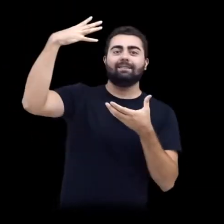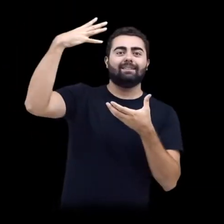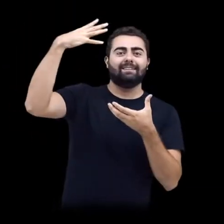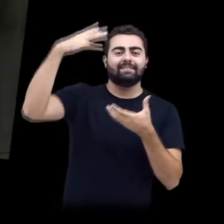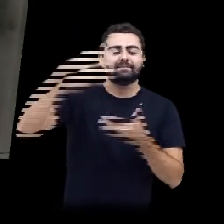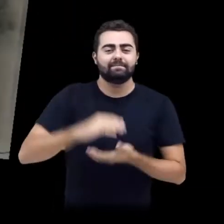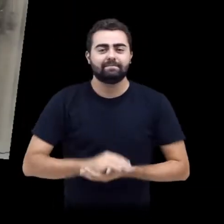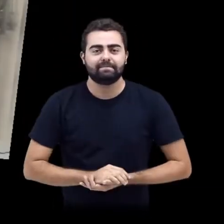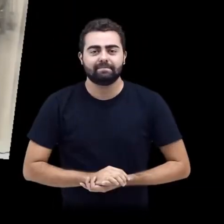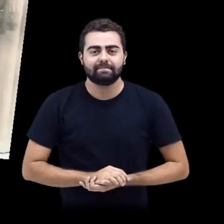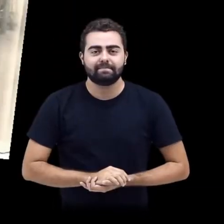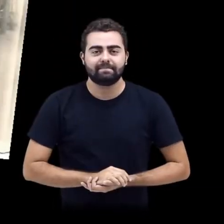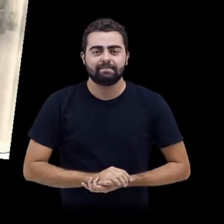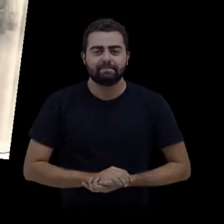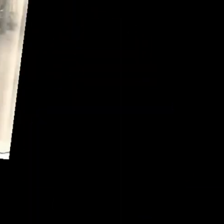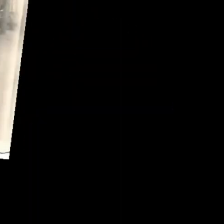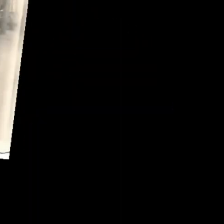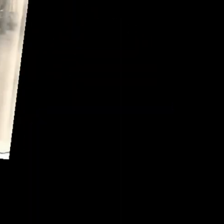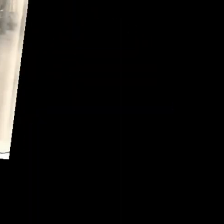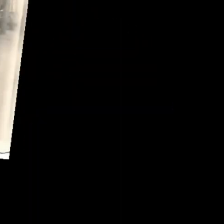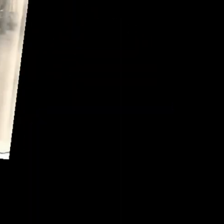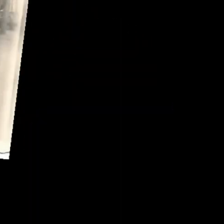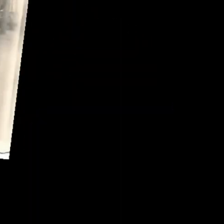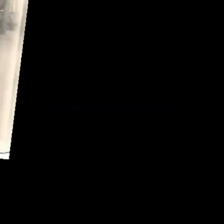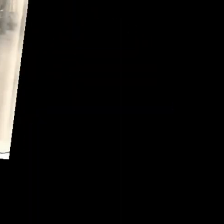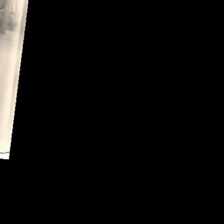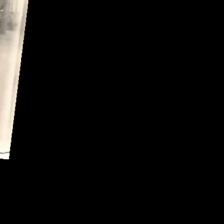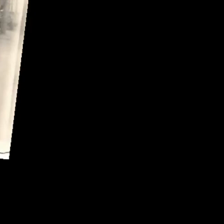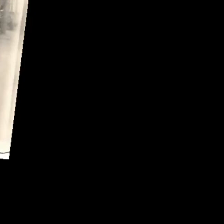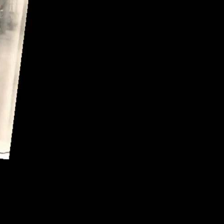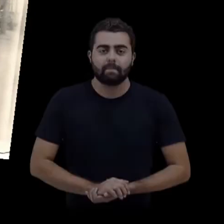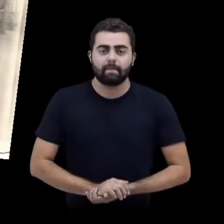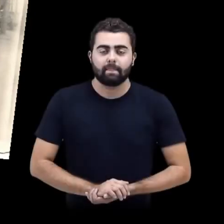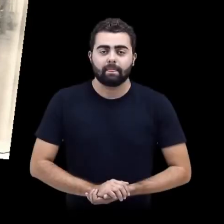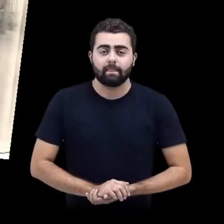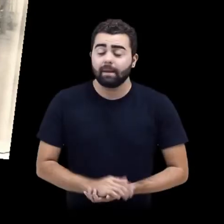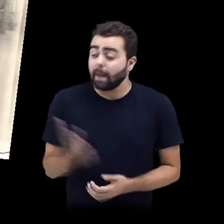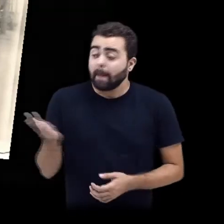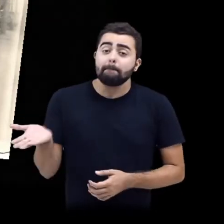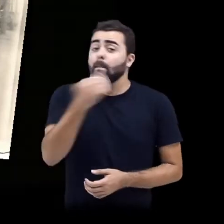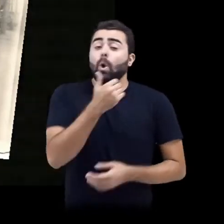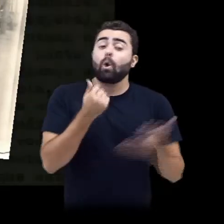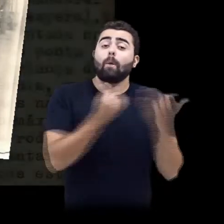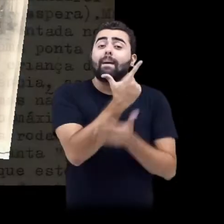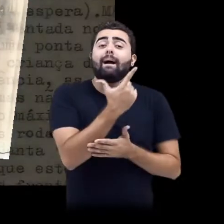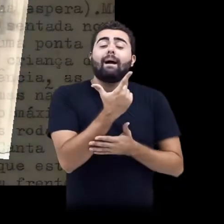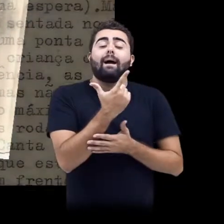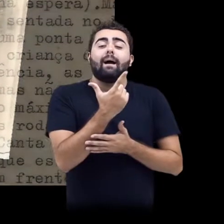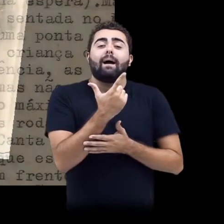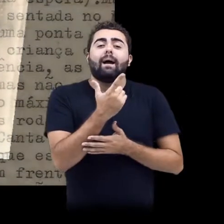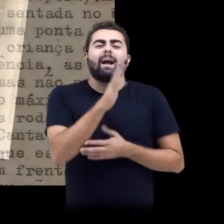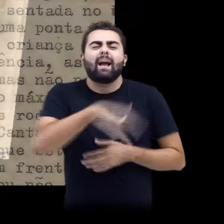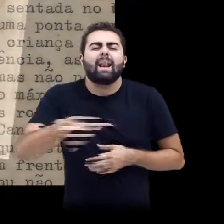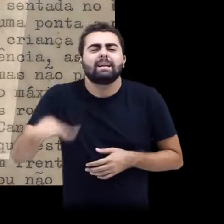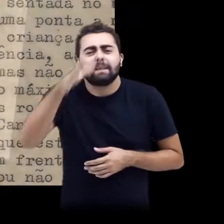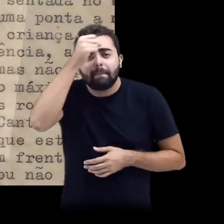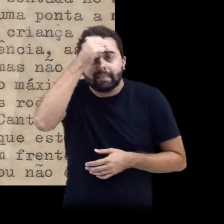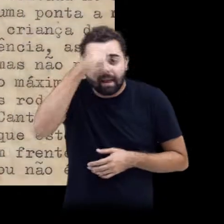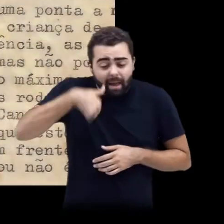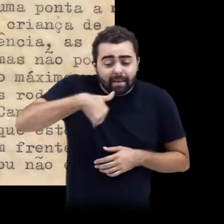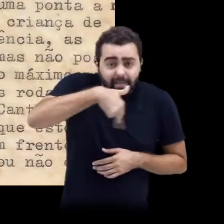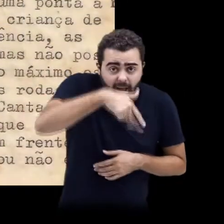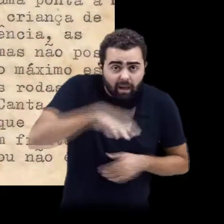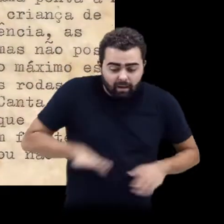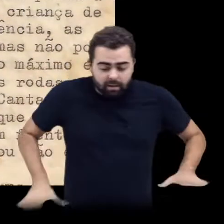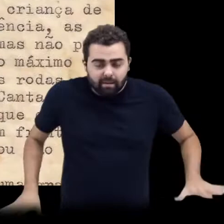Irã. Sacha leu uma carta de seu pai. Vamos comprar um daqueles carrinhos de 3 rodas que servem